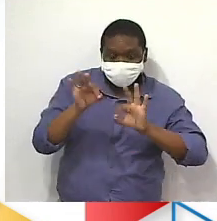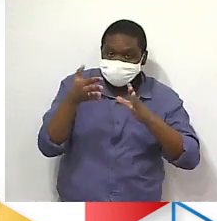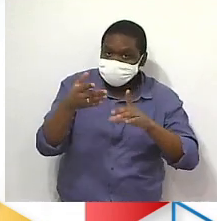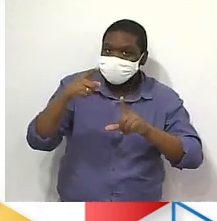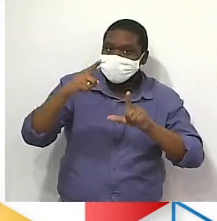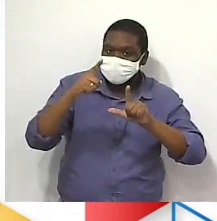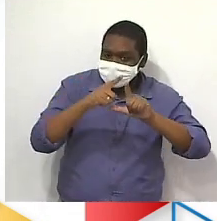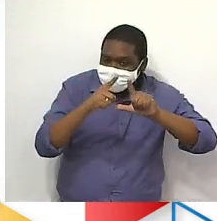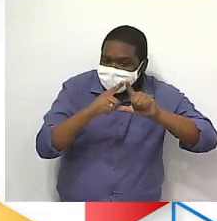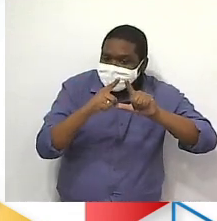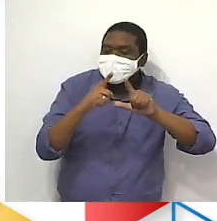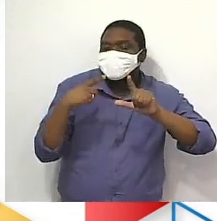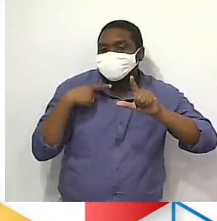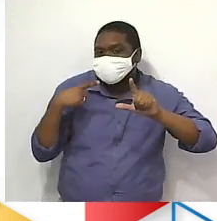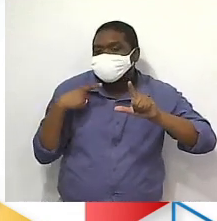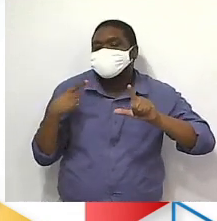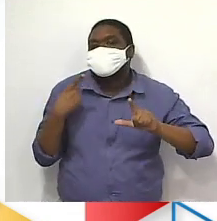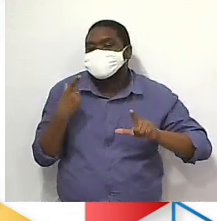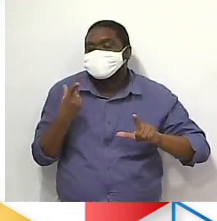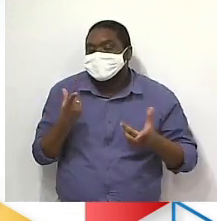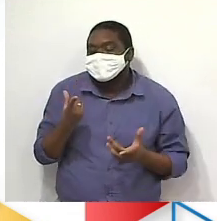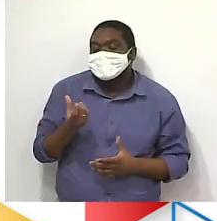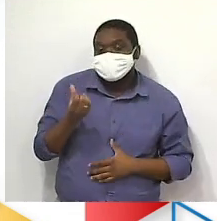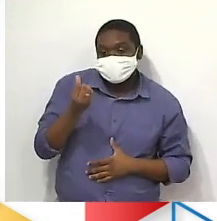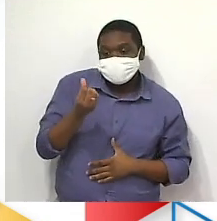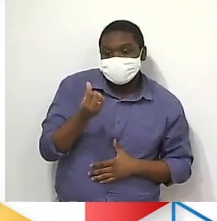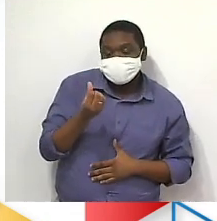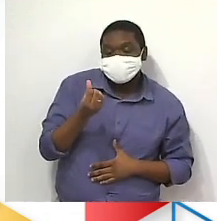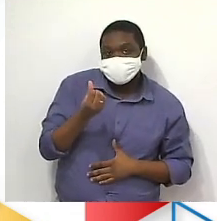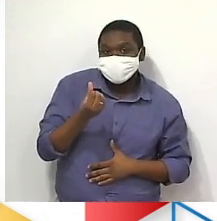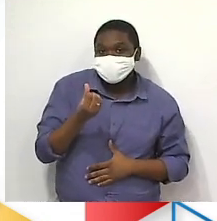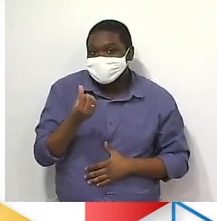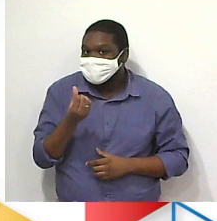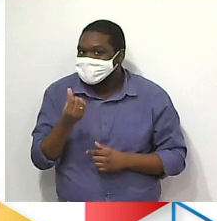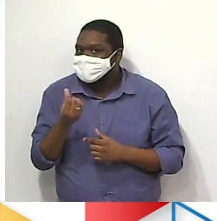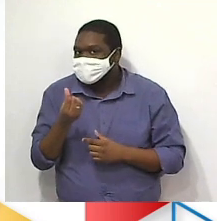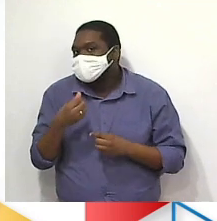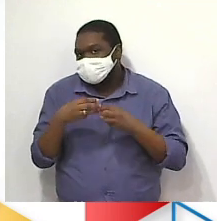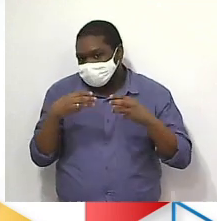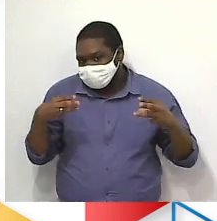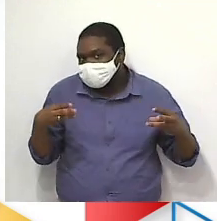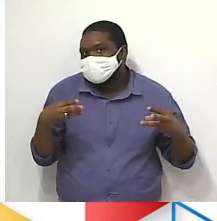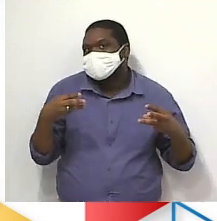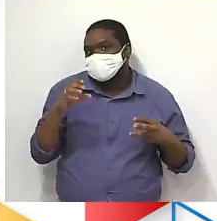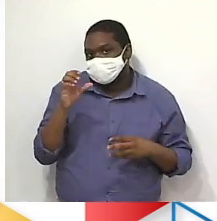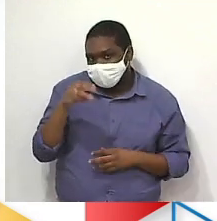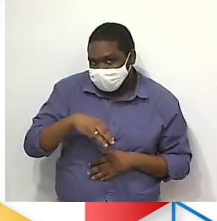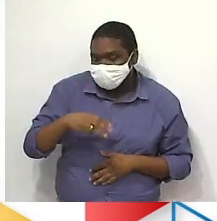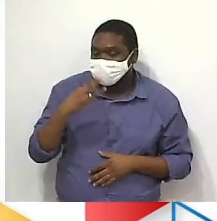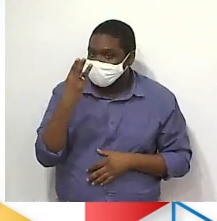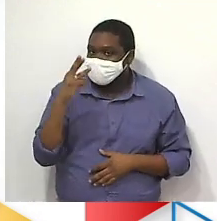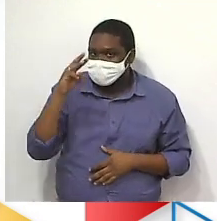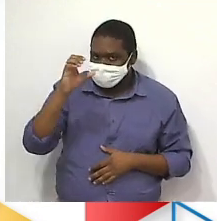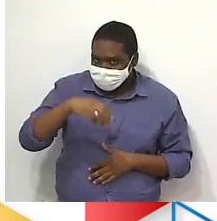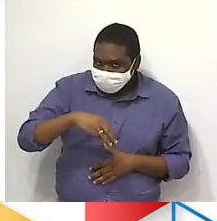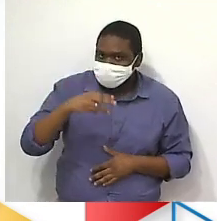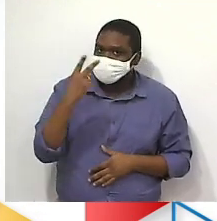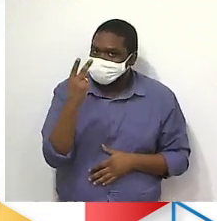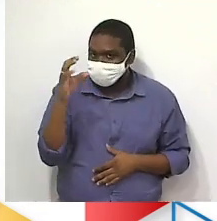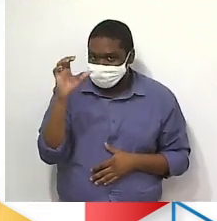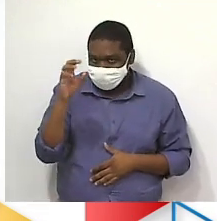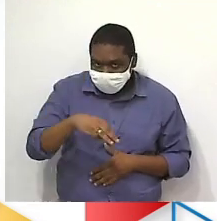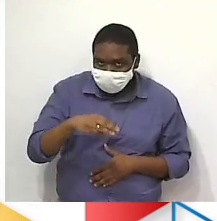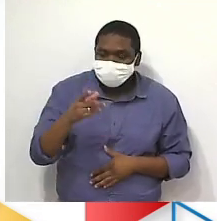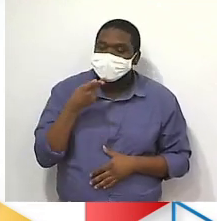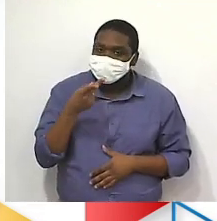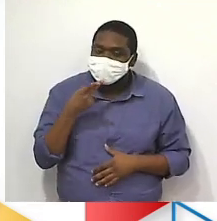que tenha 6, 3 e 2 são centímetros, e aí eu estou falando de medida de seus